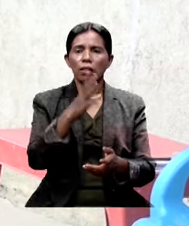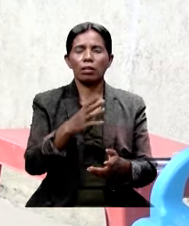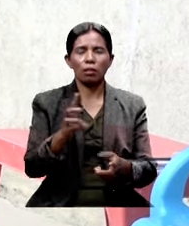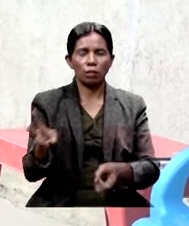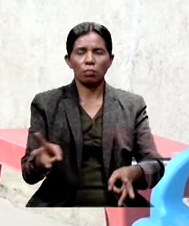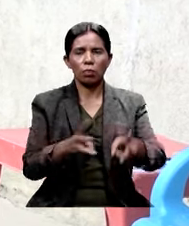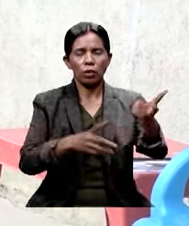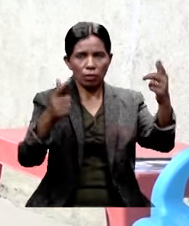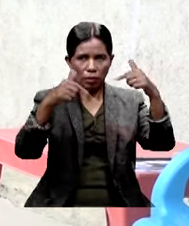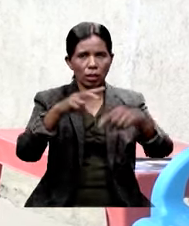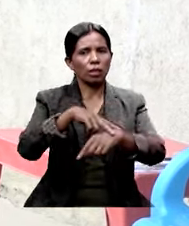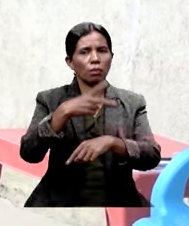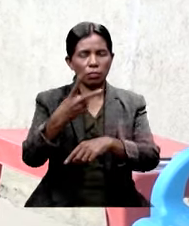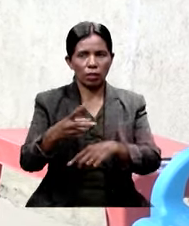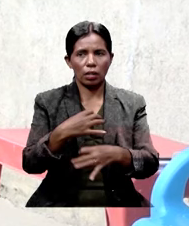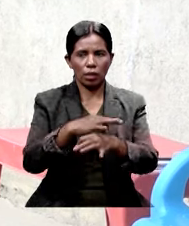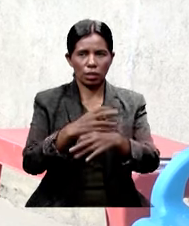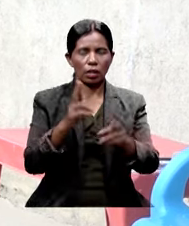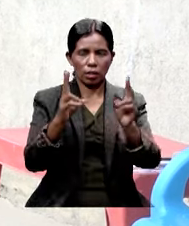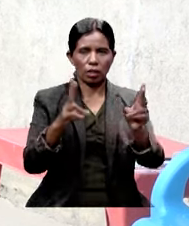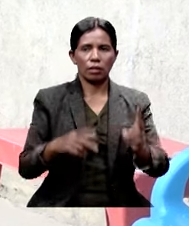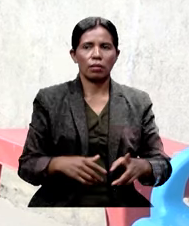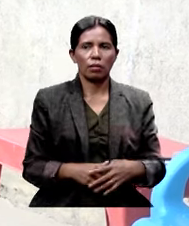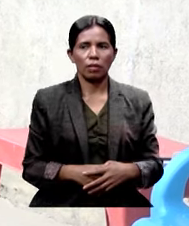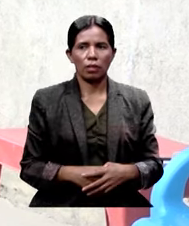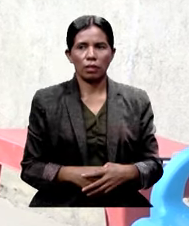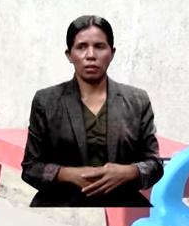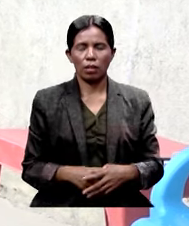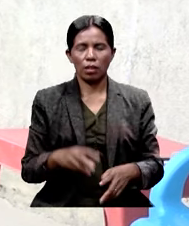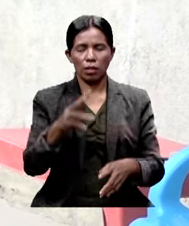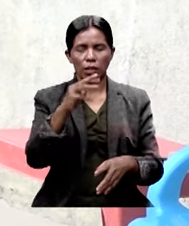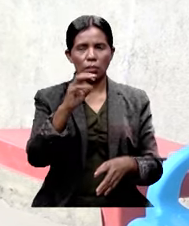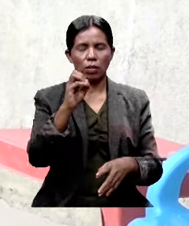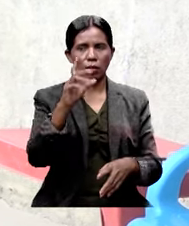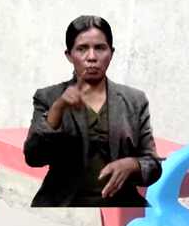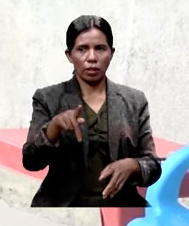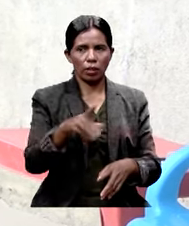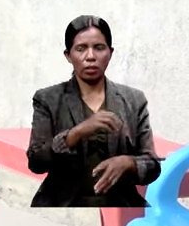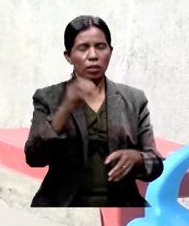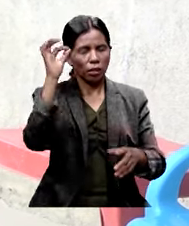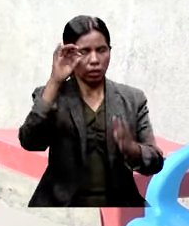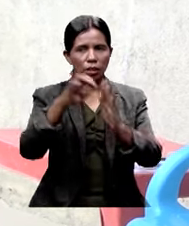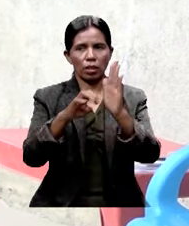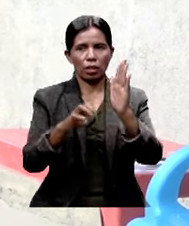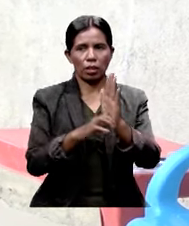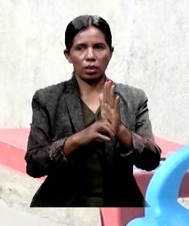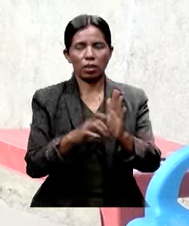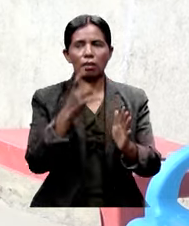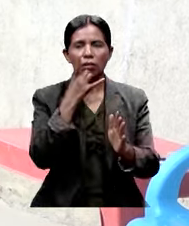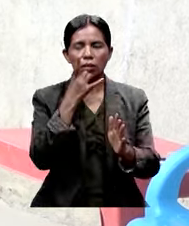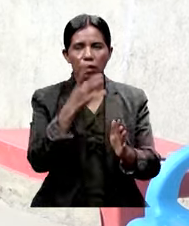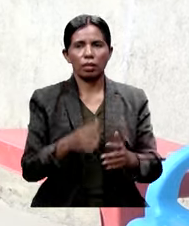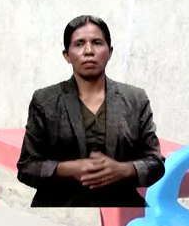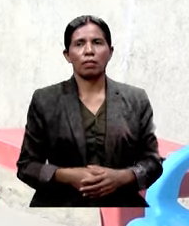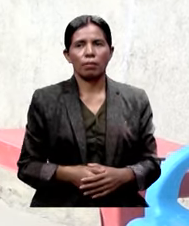e vamos Rússio Liliu, ba idene para a dia de hoje. Obras públicas, ba obra secretário do Estado de Água e Cidadania,